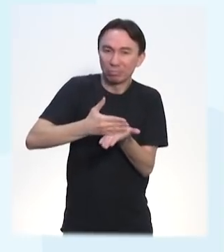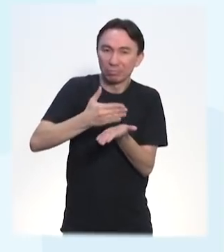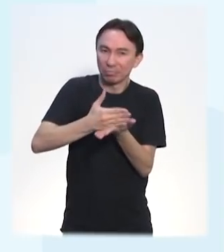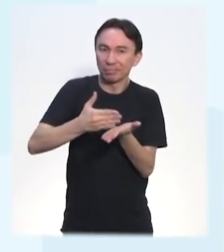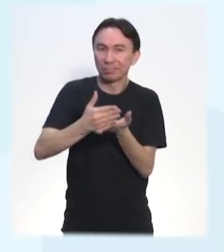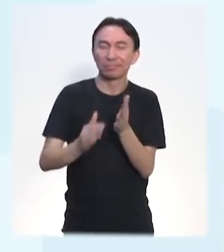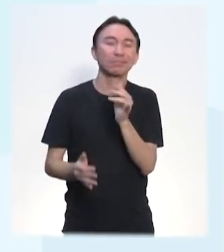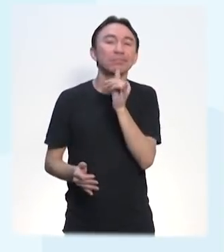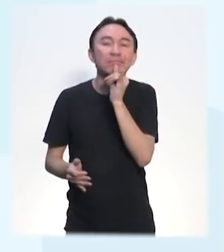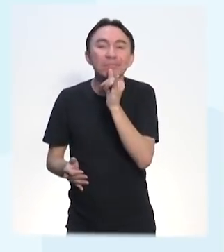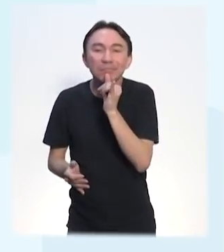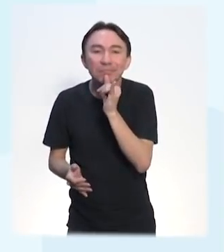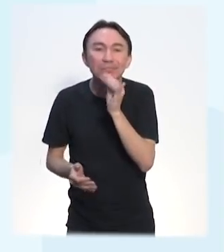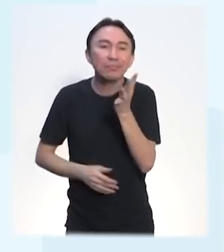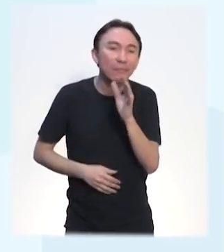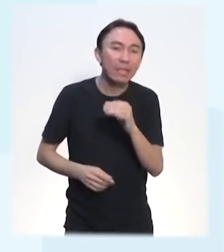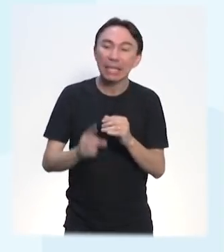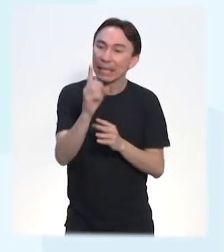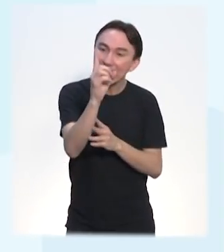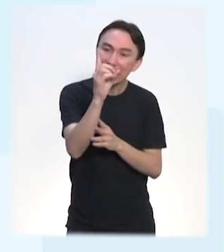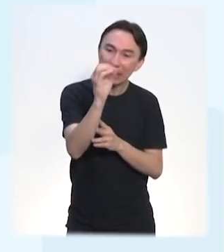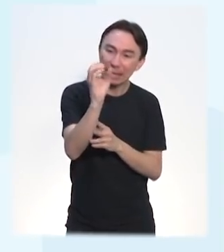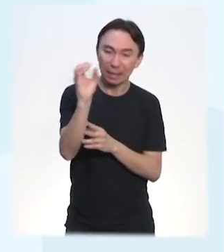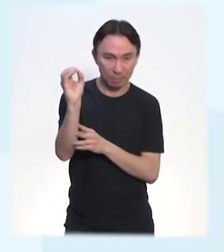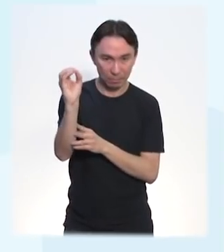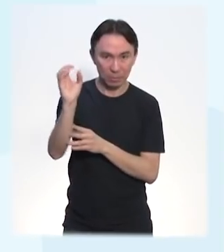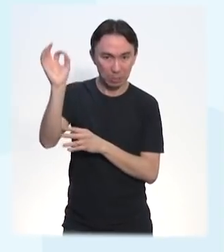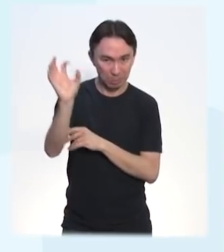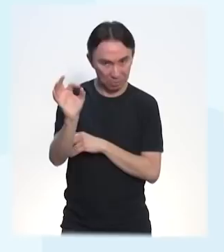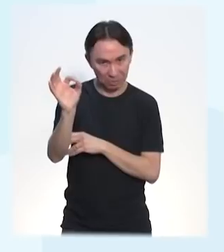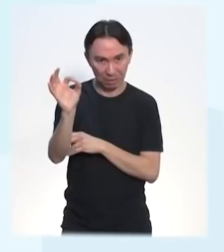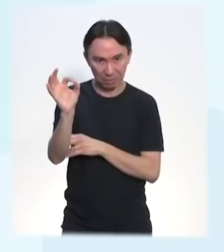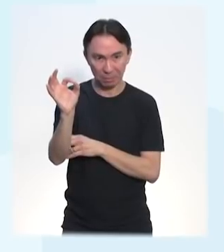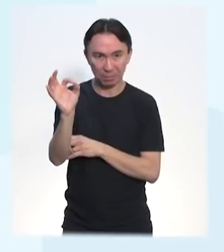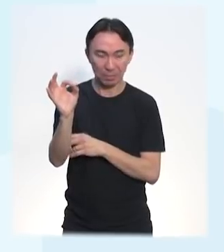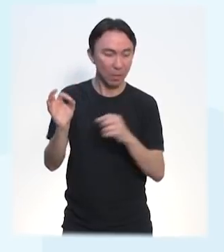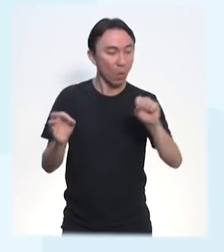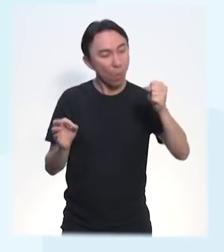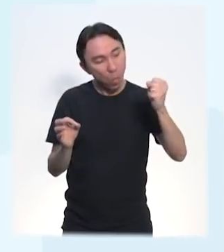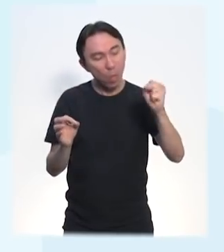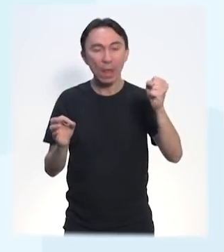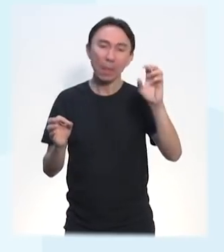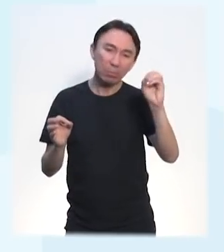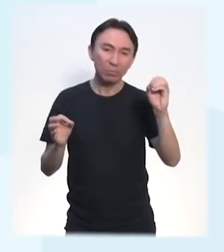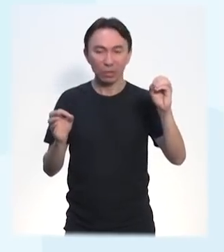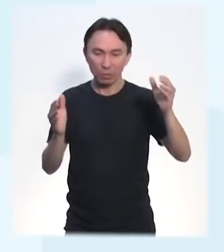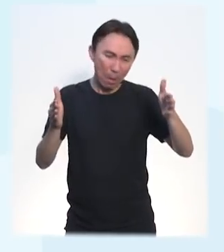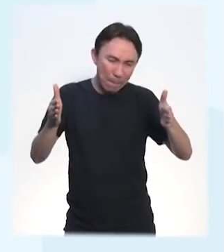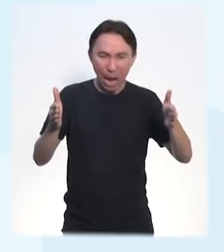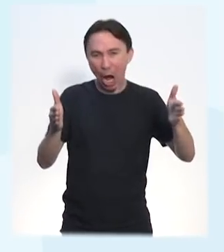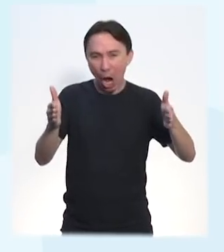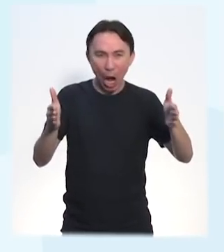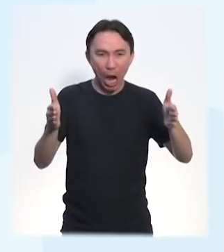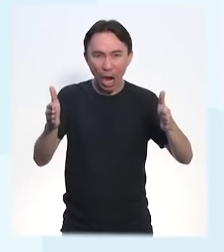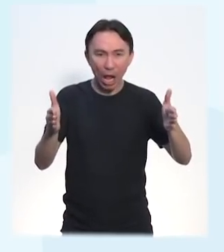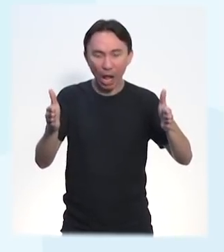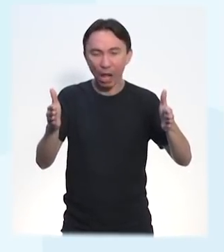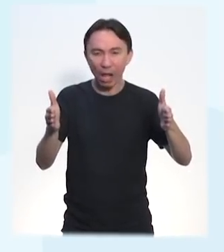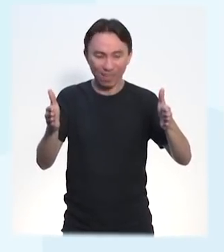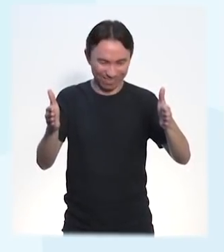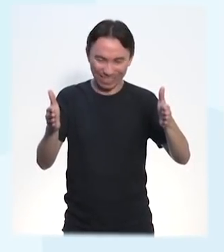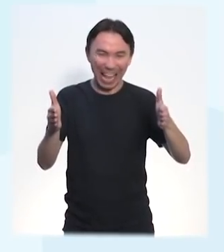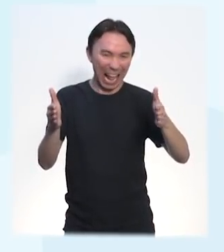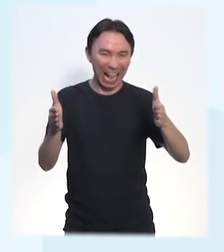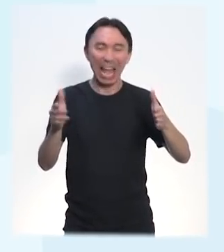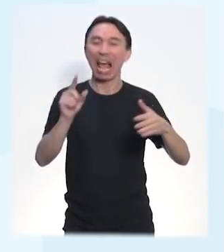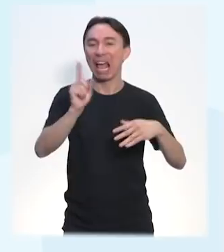entre 100% e 80% dos alunos vai ser uma pontuação de 80 pontos. Então, se no